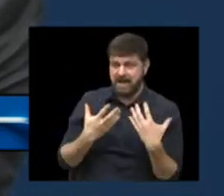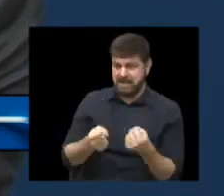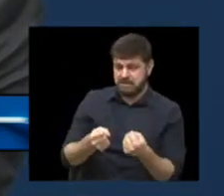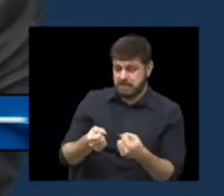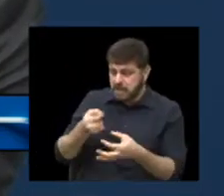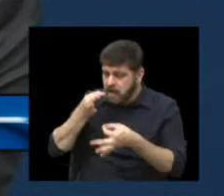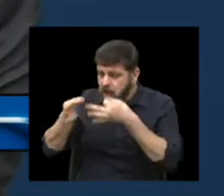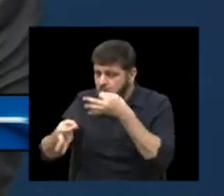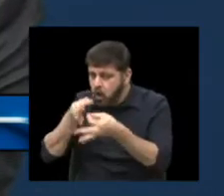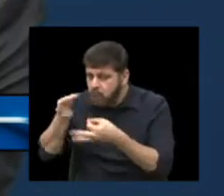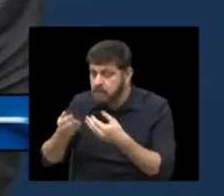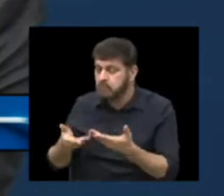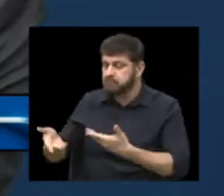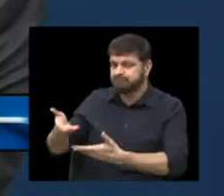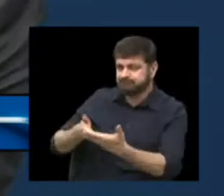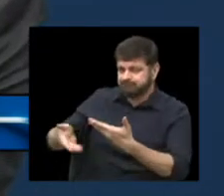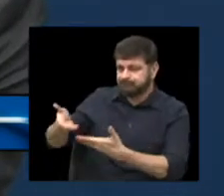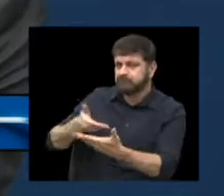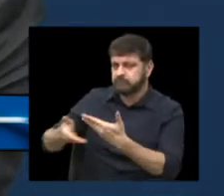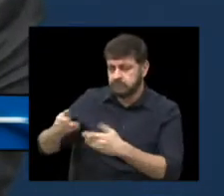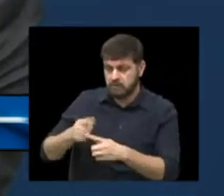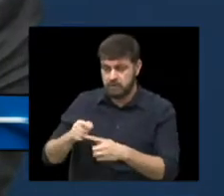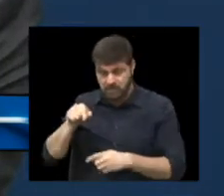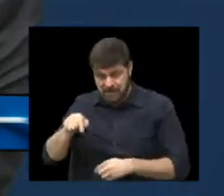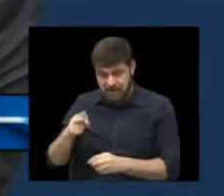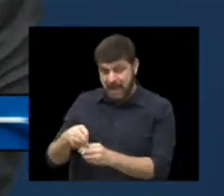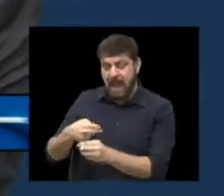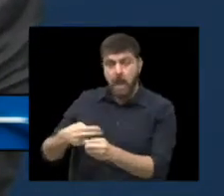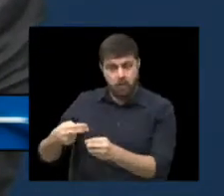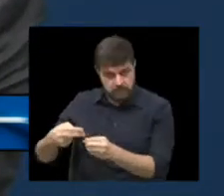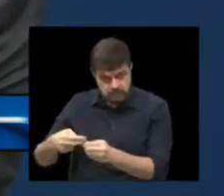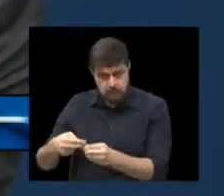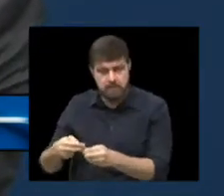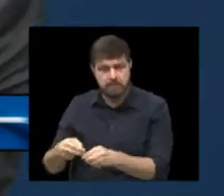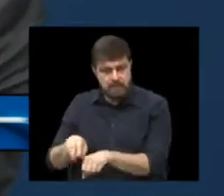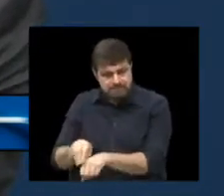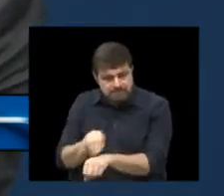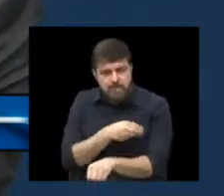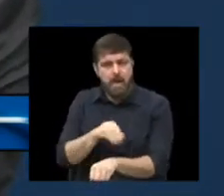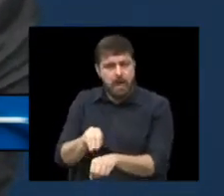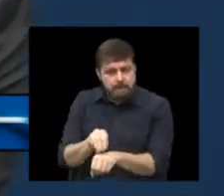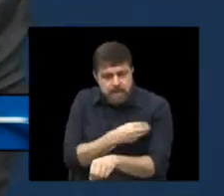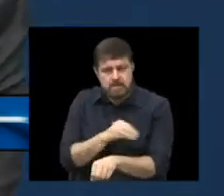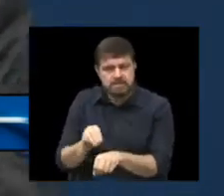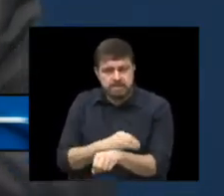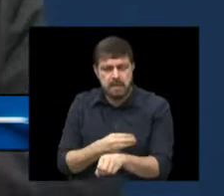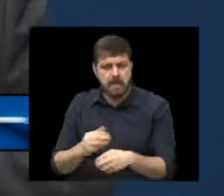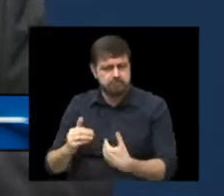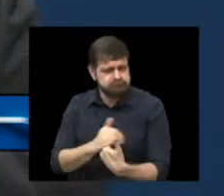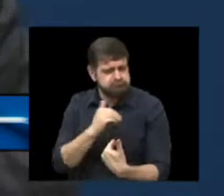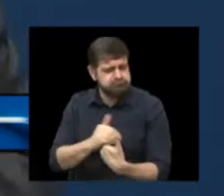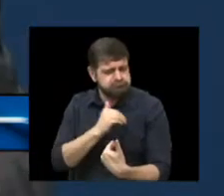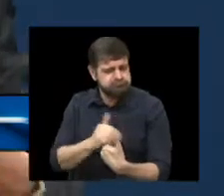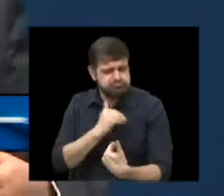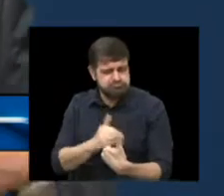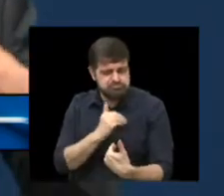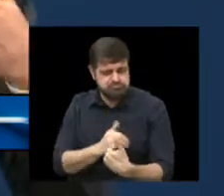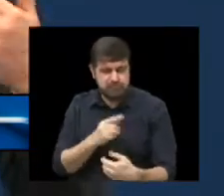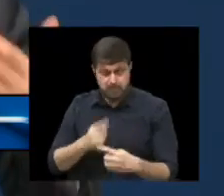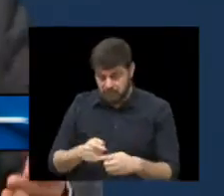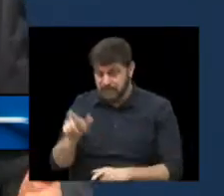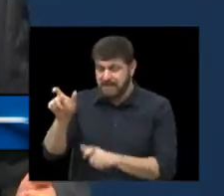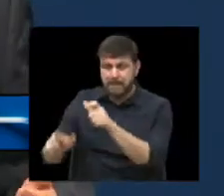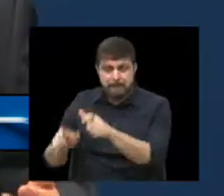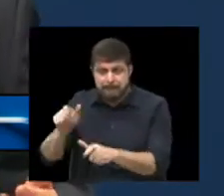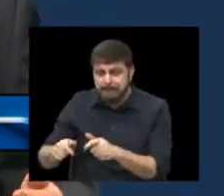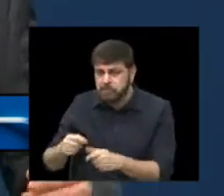muito sensíveis à questão, às contribuições que a Unicamp vai fazer. A gente sabe, né, do tanto que a Unicamp tem de massa crítica, de gente que